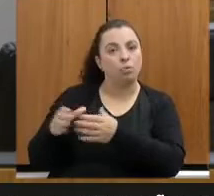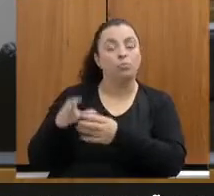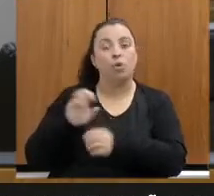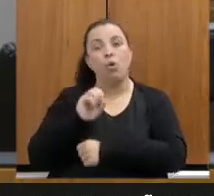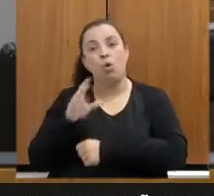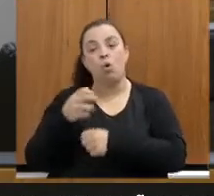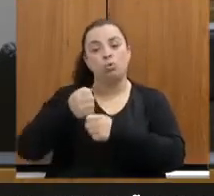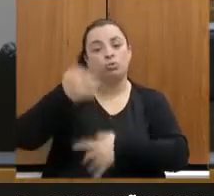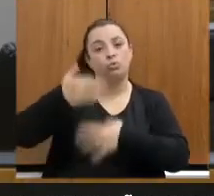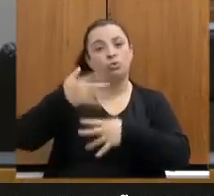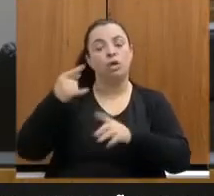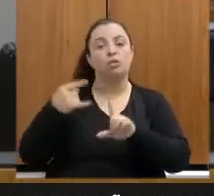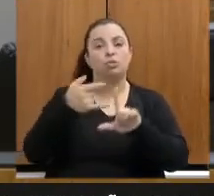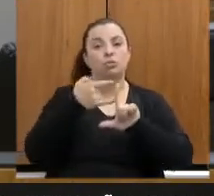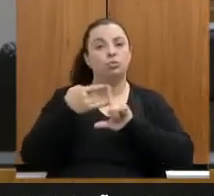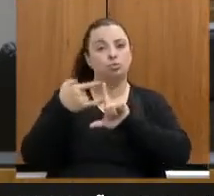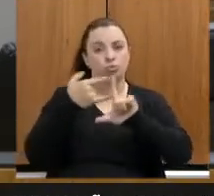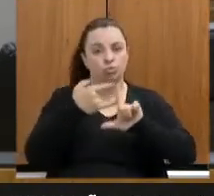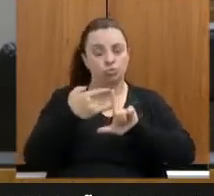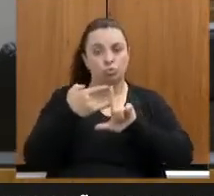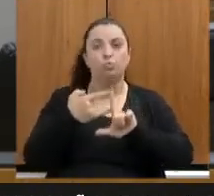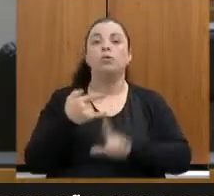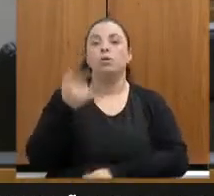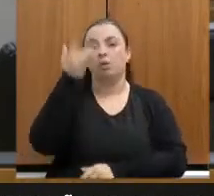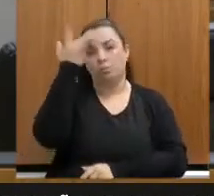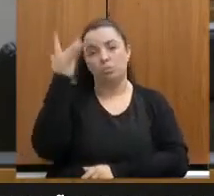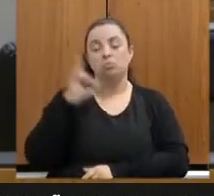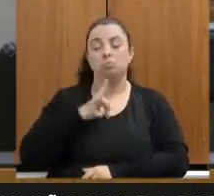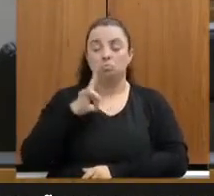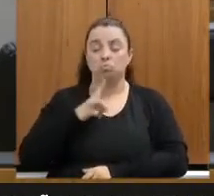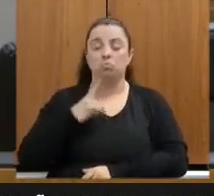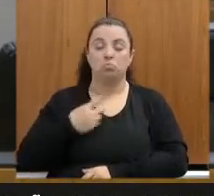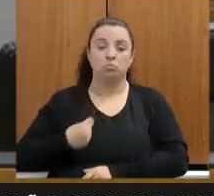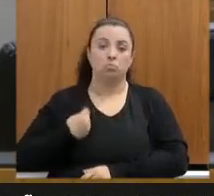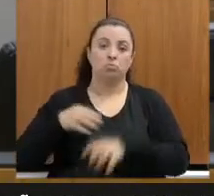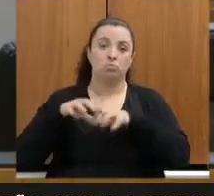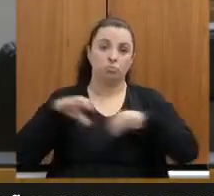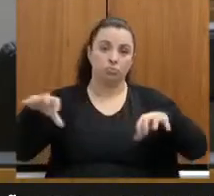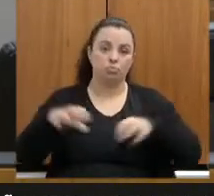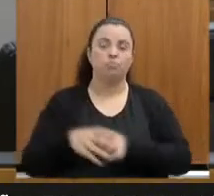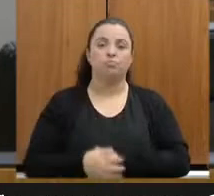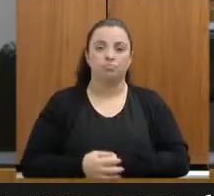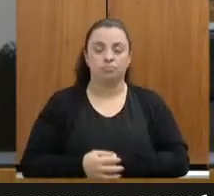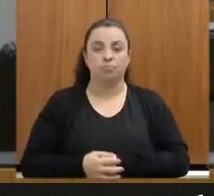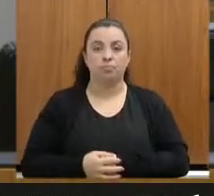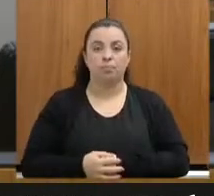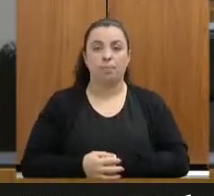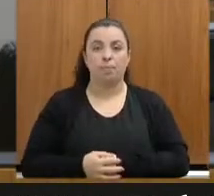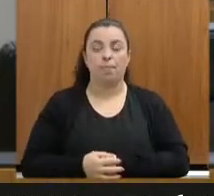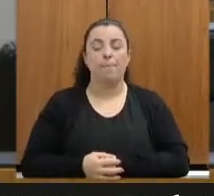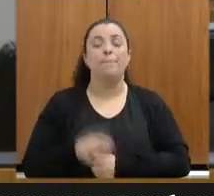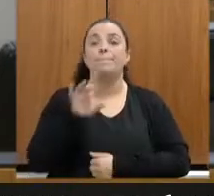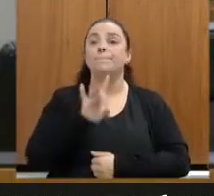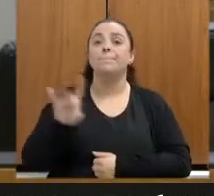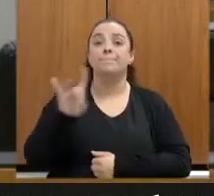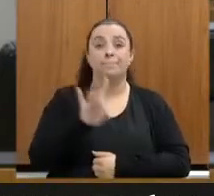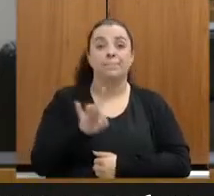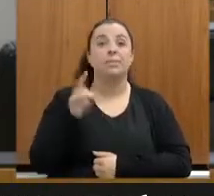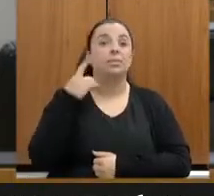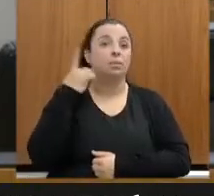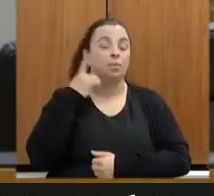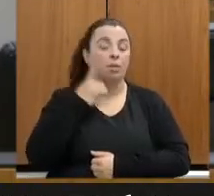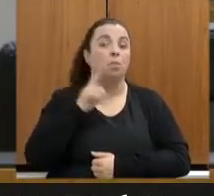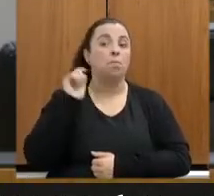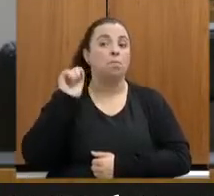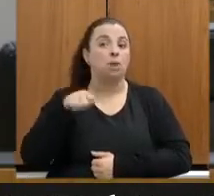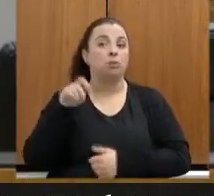ou dos um os que estiverem participando de forma remota cada Deputado poderá fazer uma